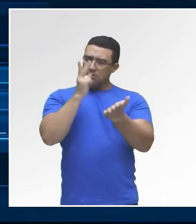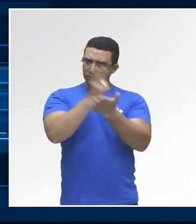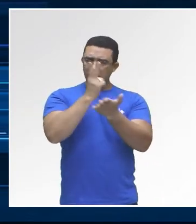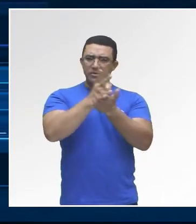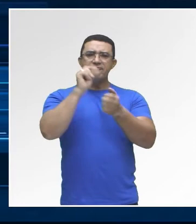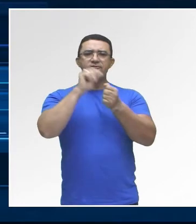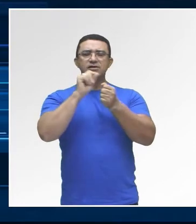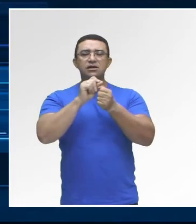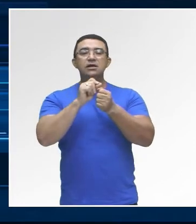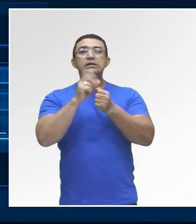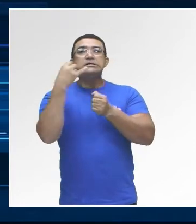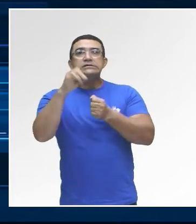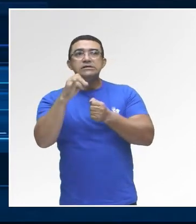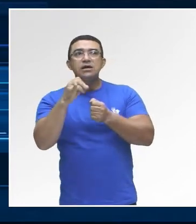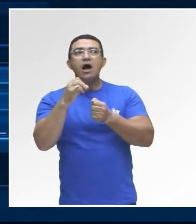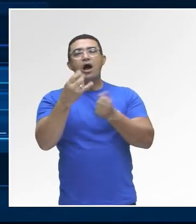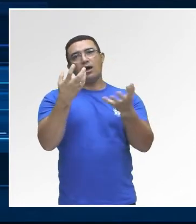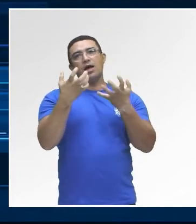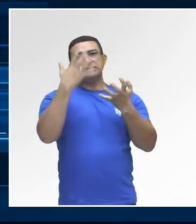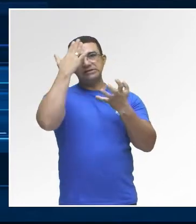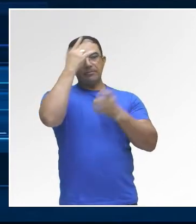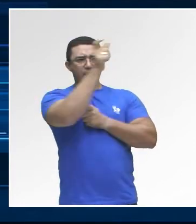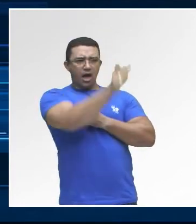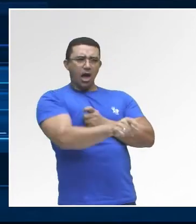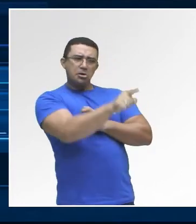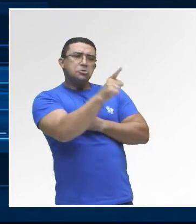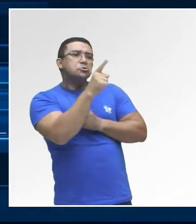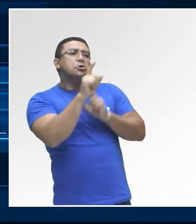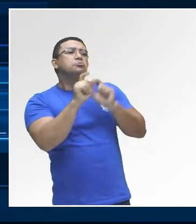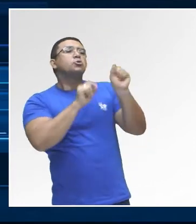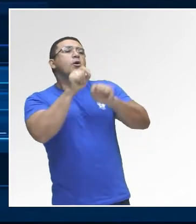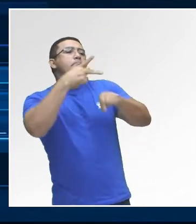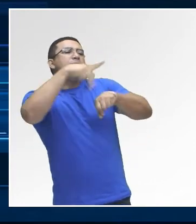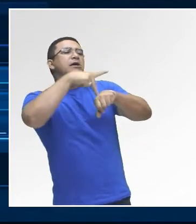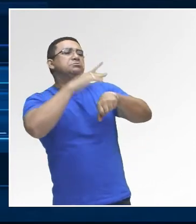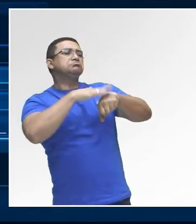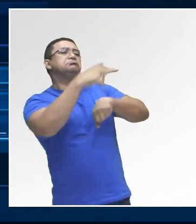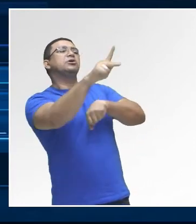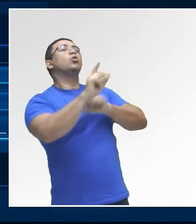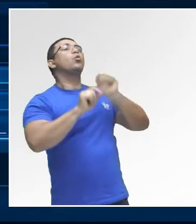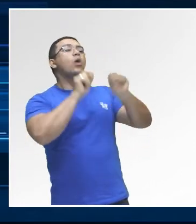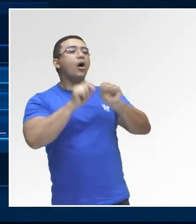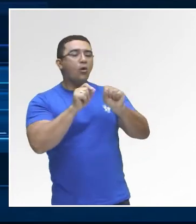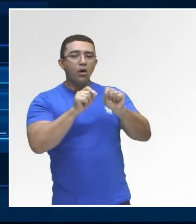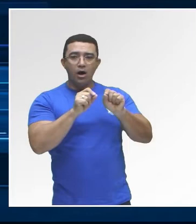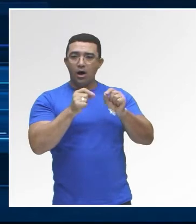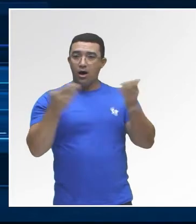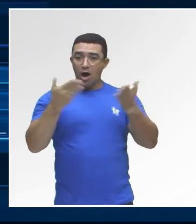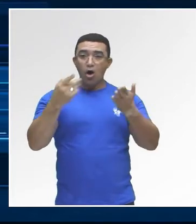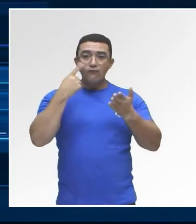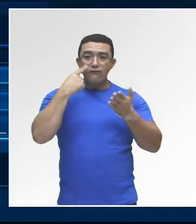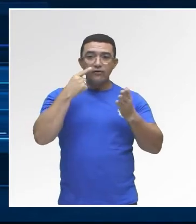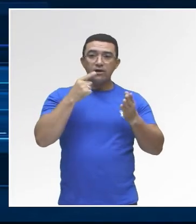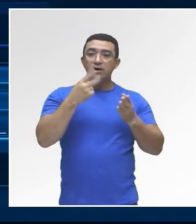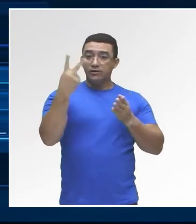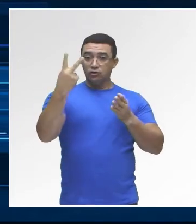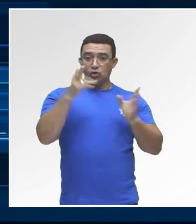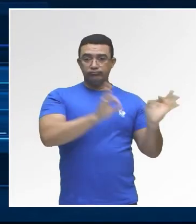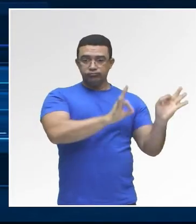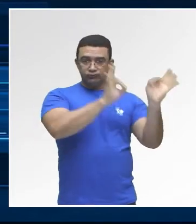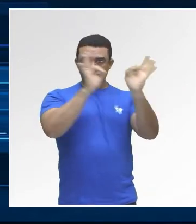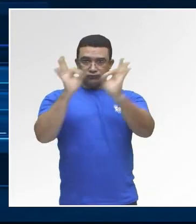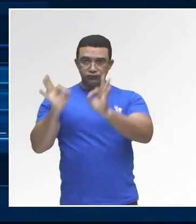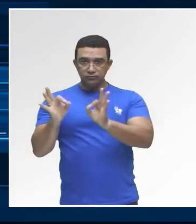queremos saber o país de origem e a nacionalidade de uma pessoa. Agora quero que vocês acompanhem o nosso segundo